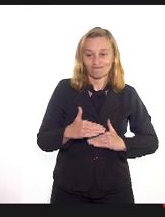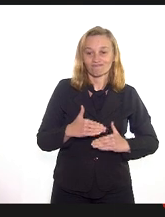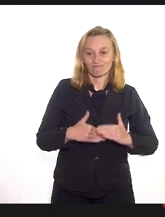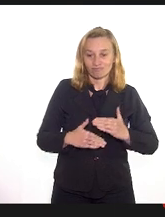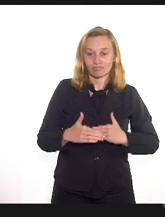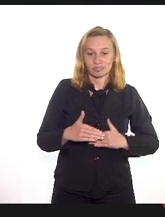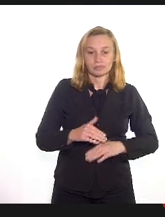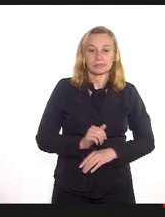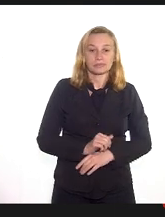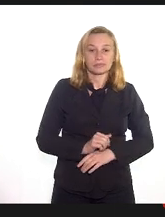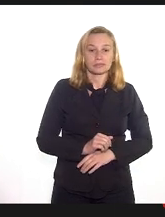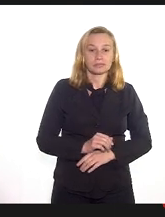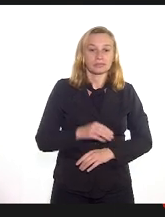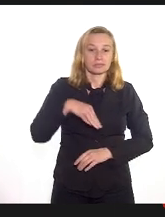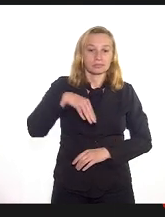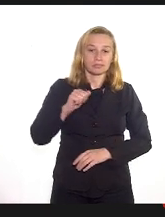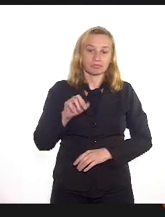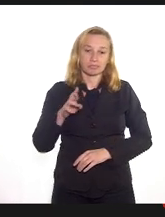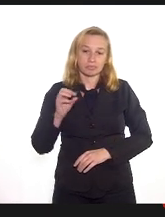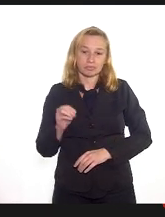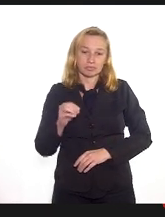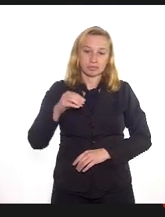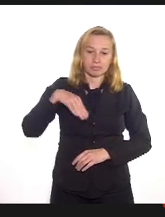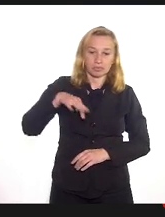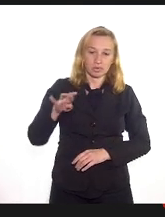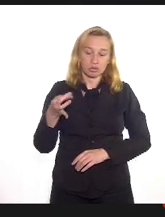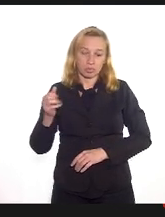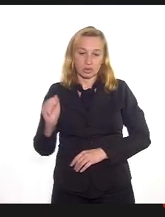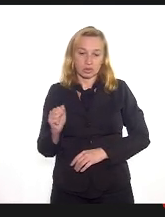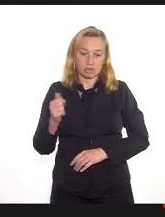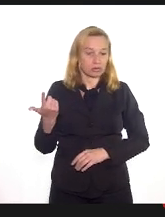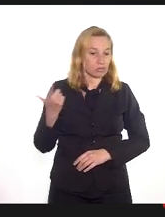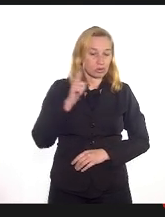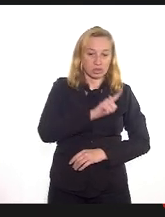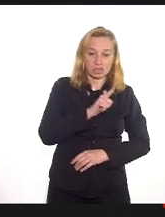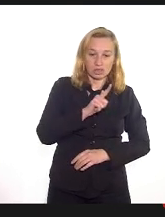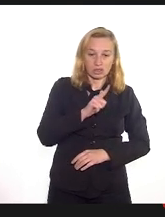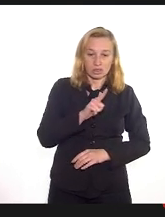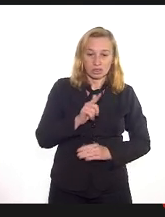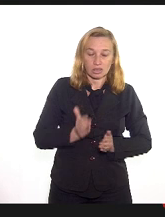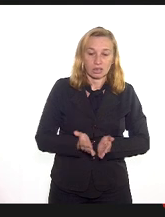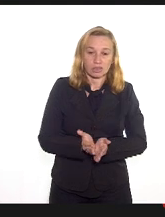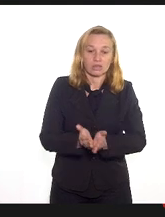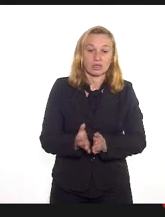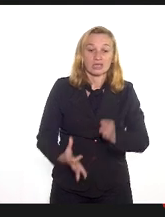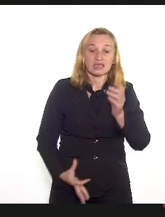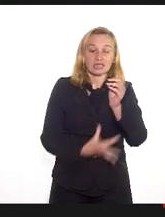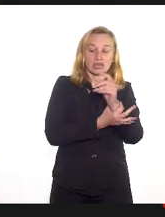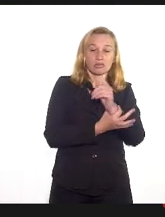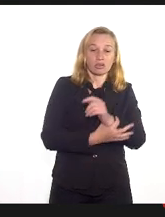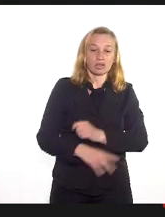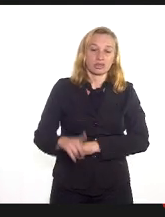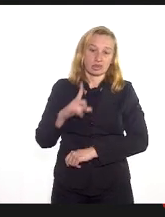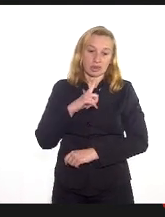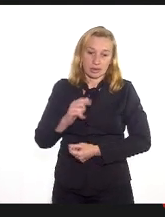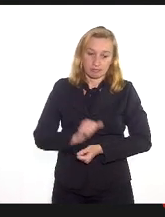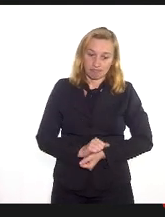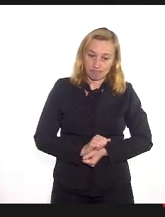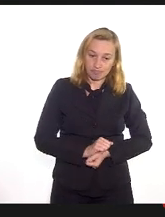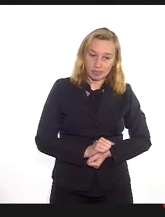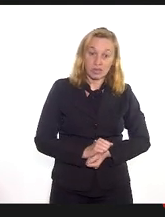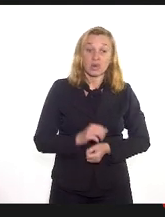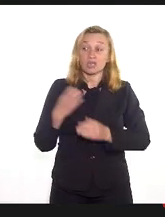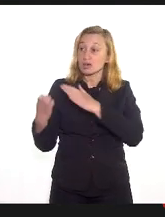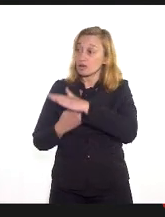um arco metropolitano se nós não conseguimos trafegar com segurança no arco metropolitano. Se